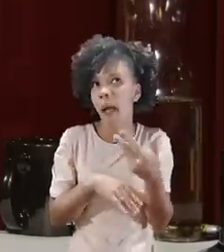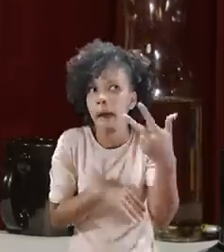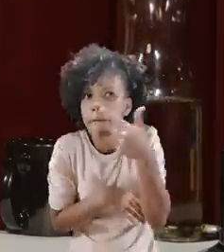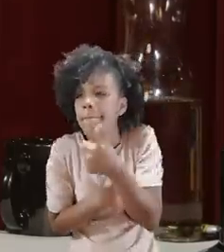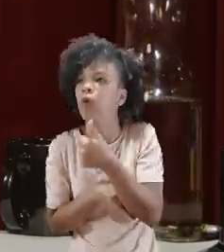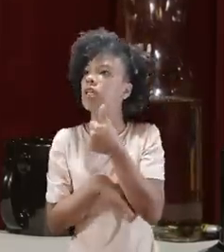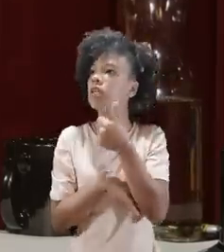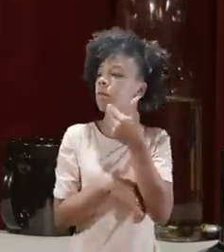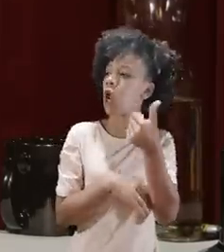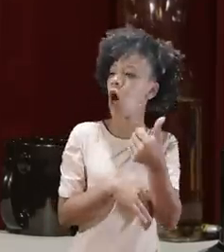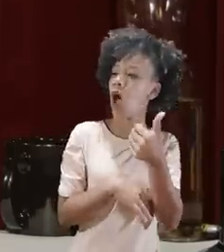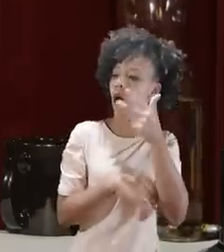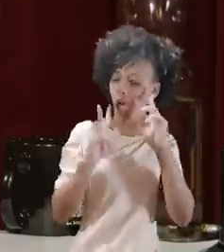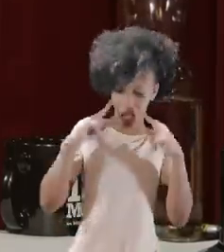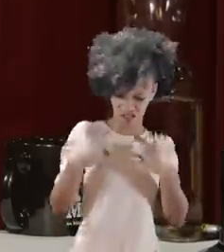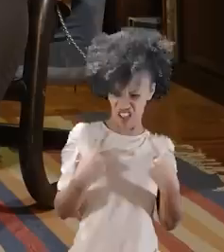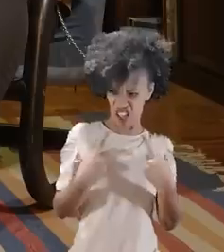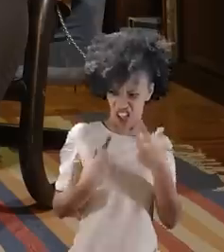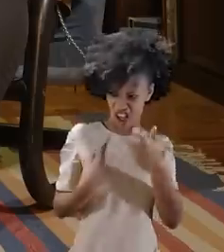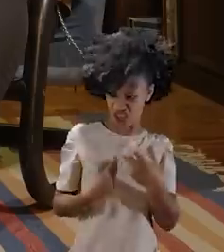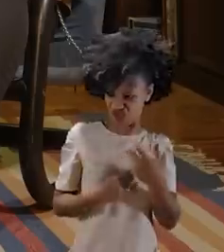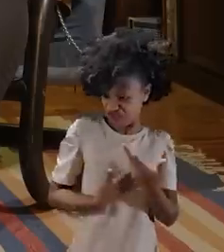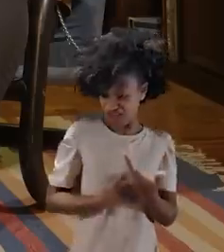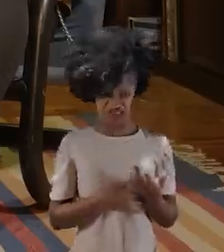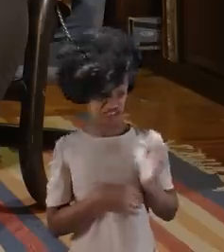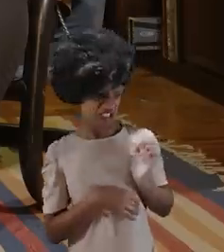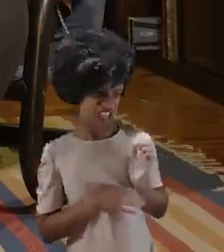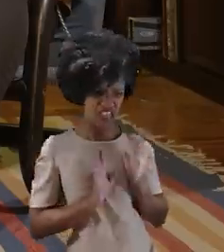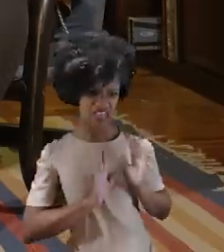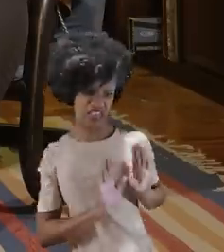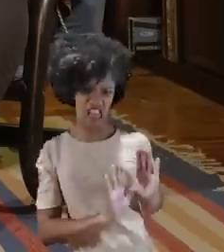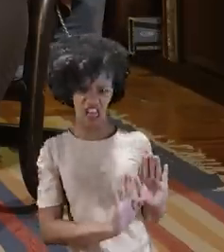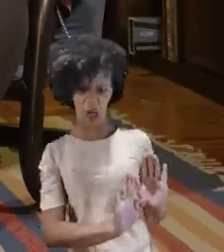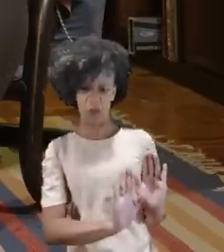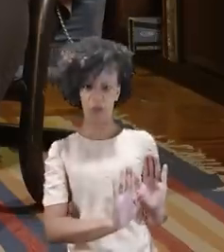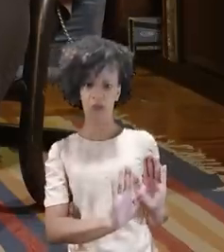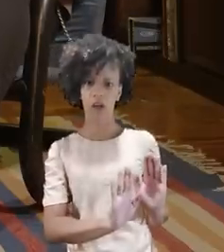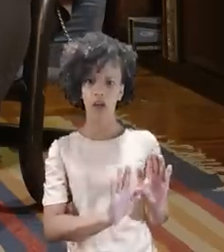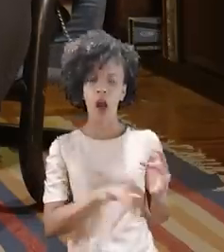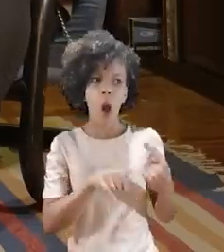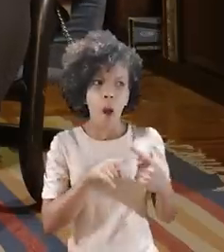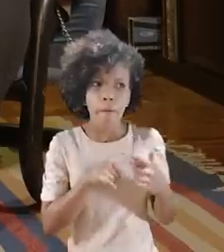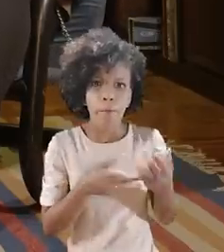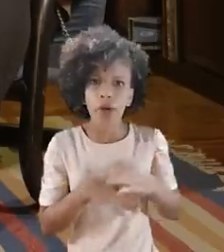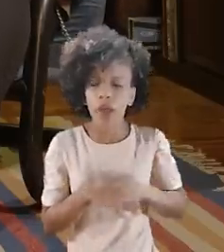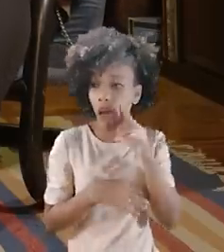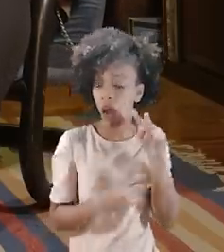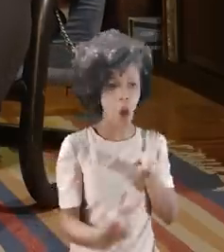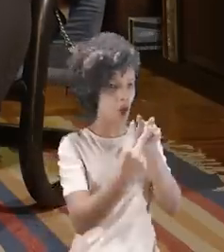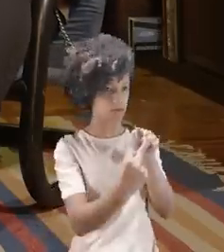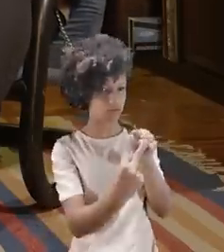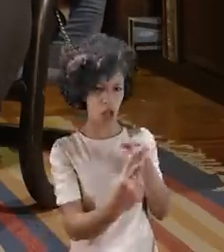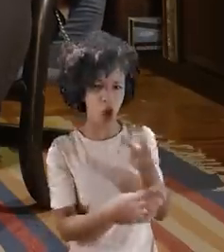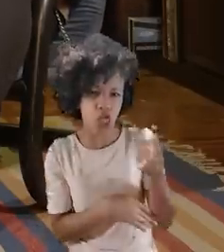mais bonito ele se acha homossexual ele não quer ser homossexual Exatamente porque um cara não pode